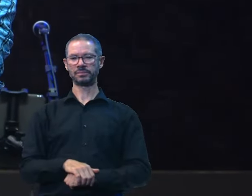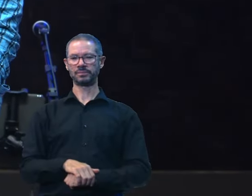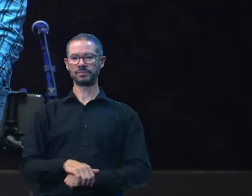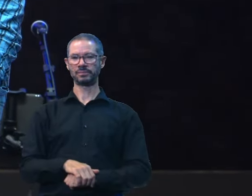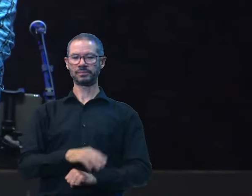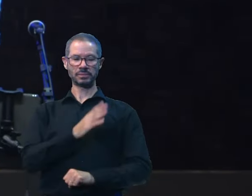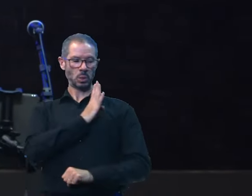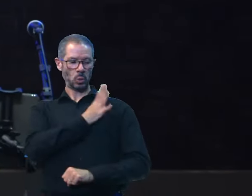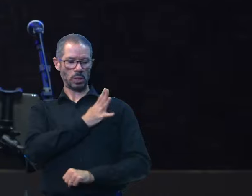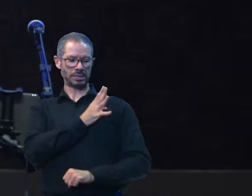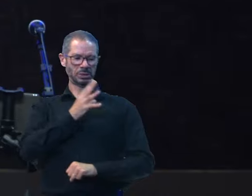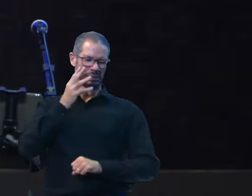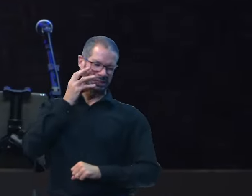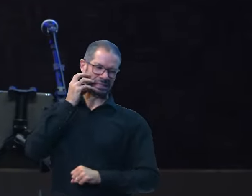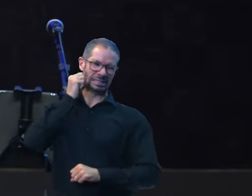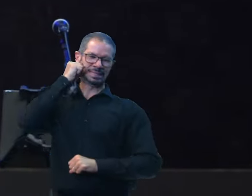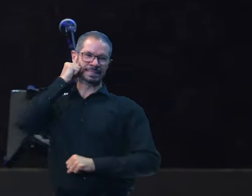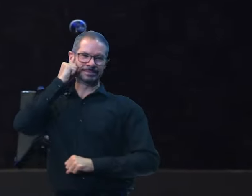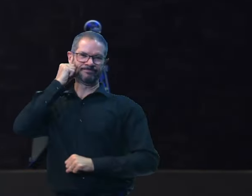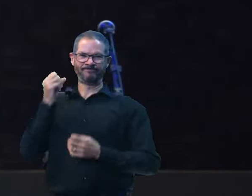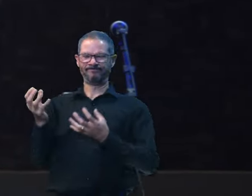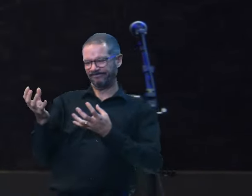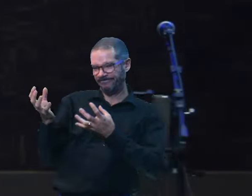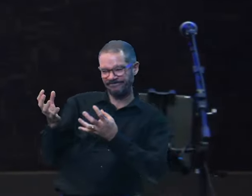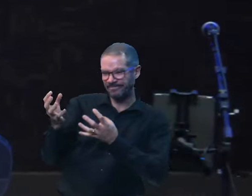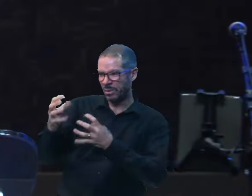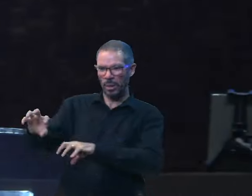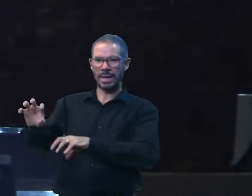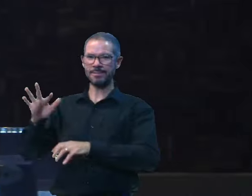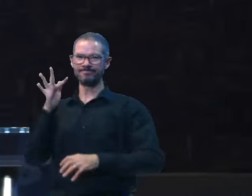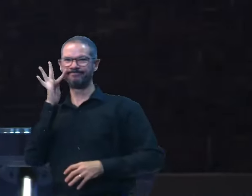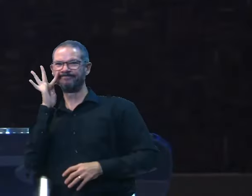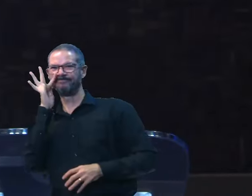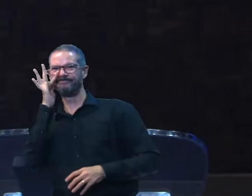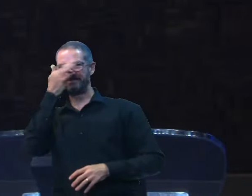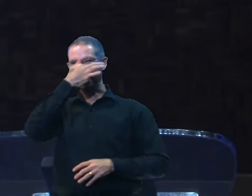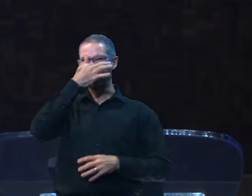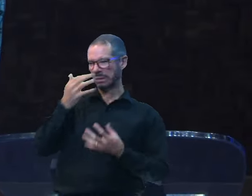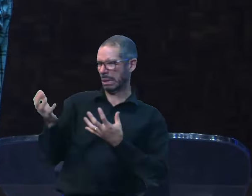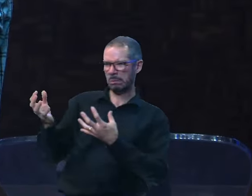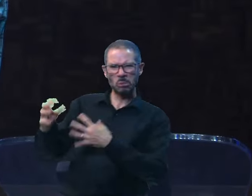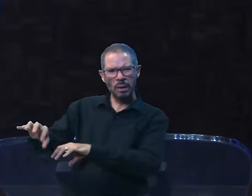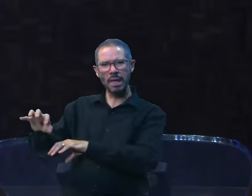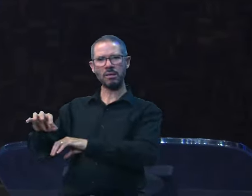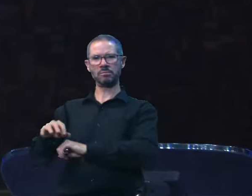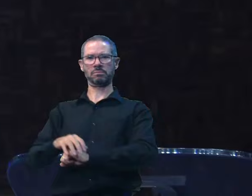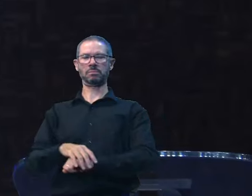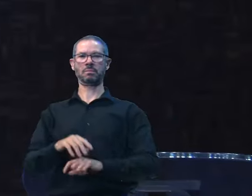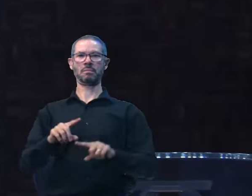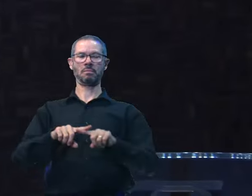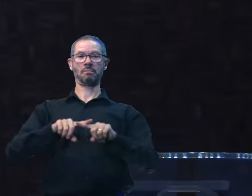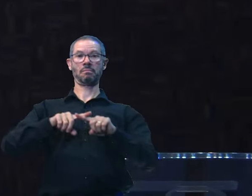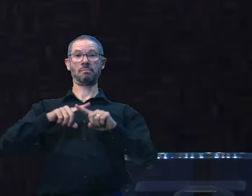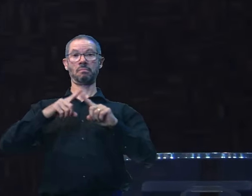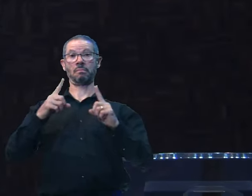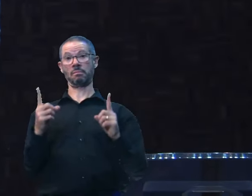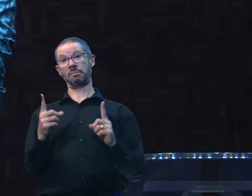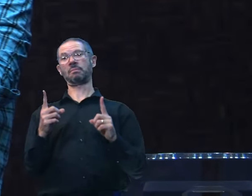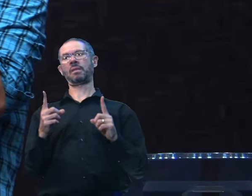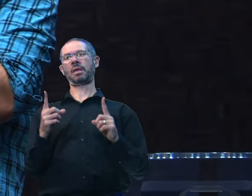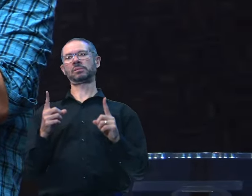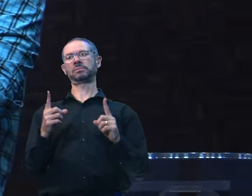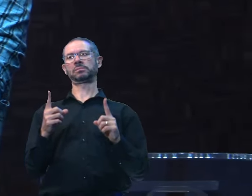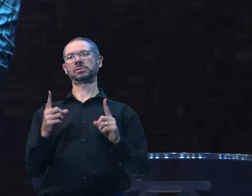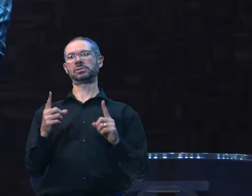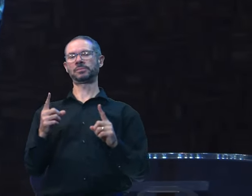O coração amargurado, ele se nega a ter algo com o outro. Mas quando vai ver,